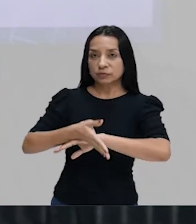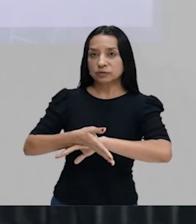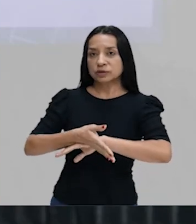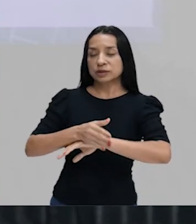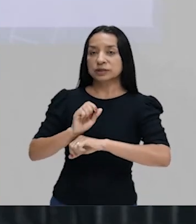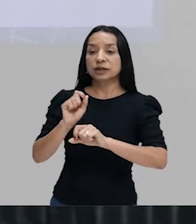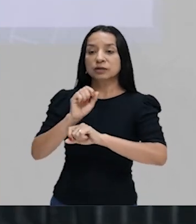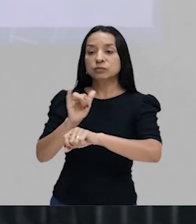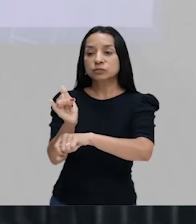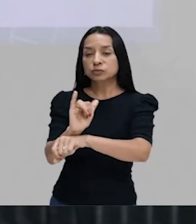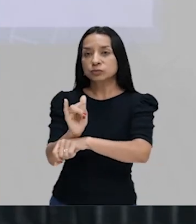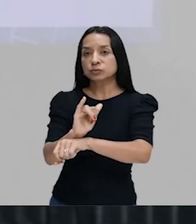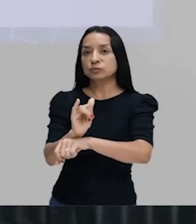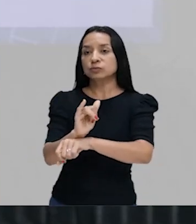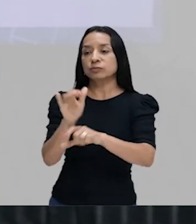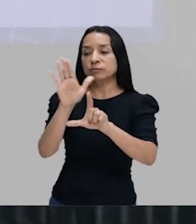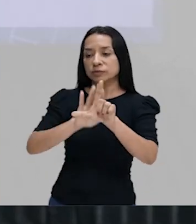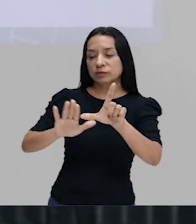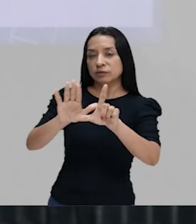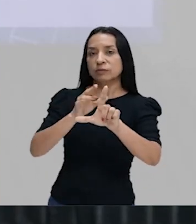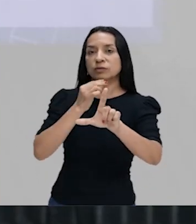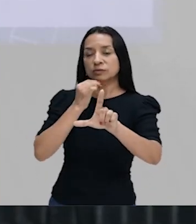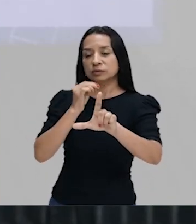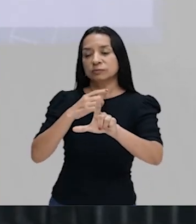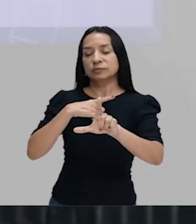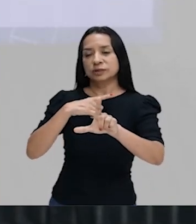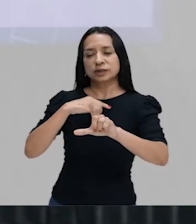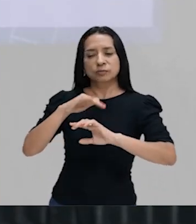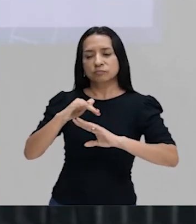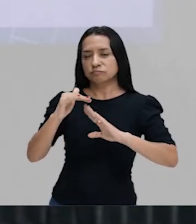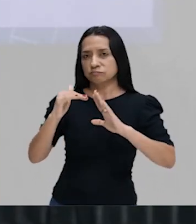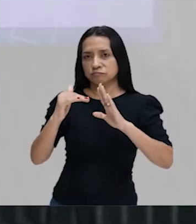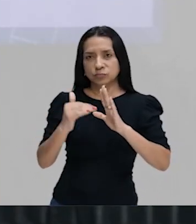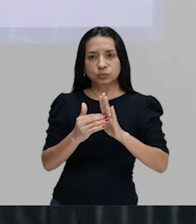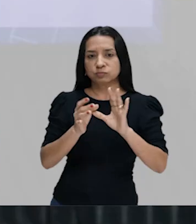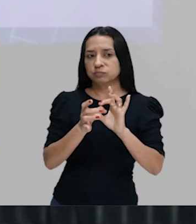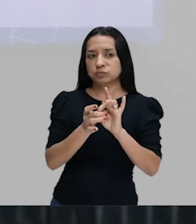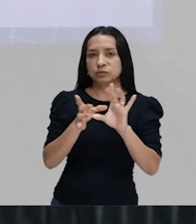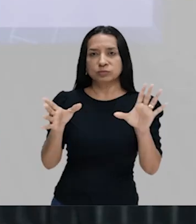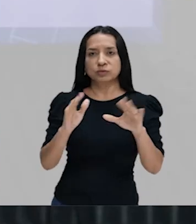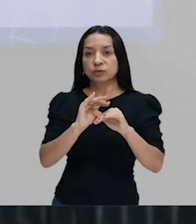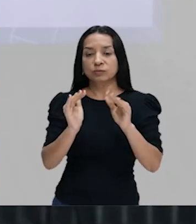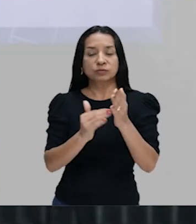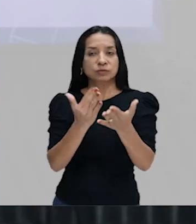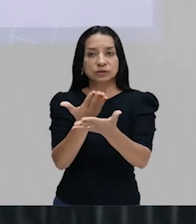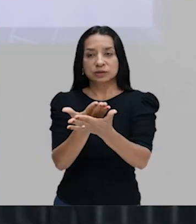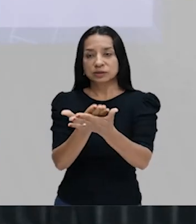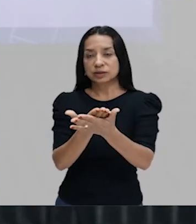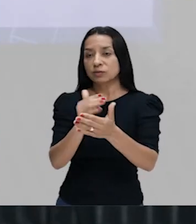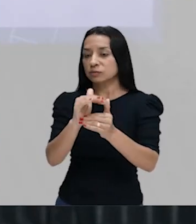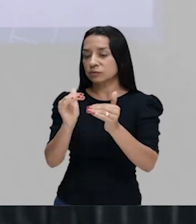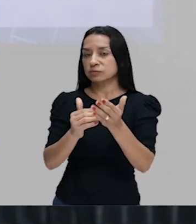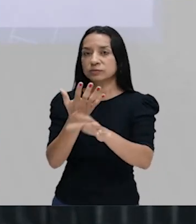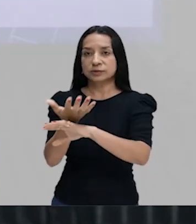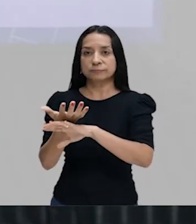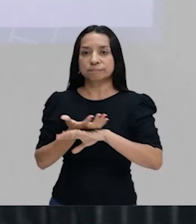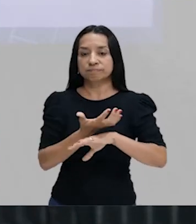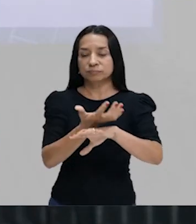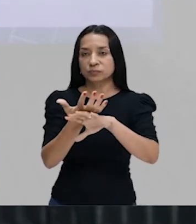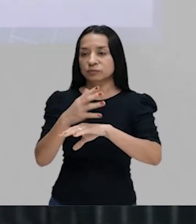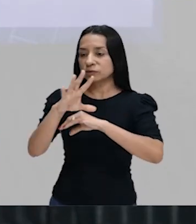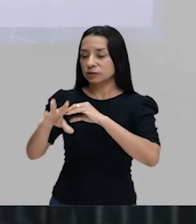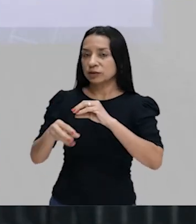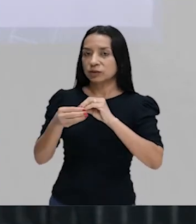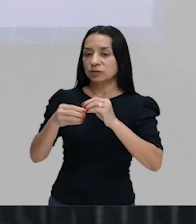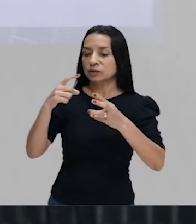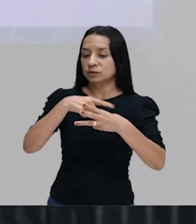YouTube, Plataforma Gonçalves Dias, e lá tem tudo disponível para você. Todas as aulas de todas as disciplinas que contemplam